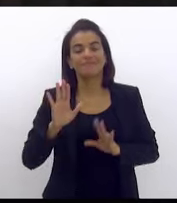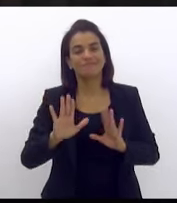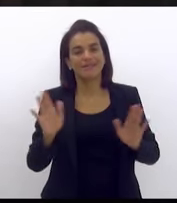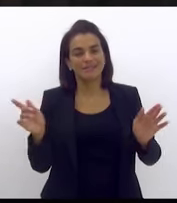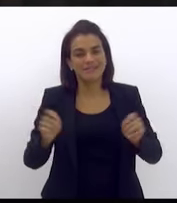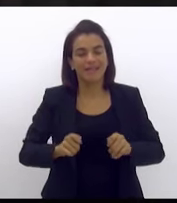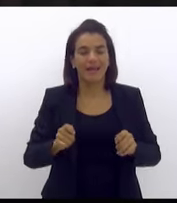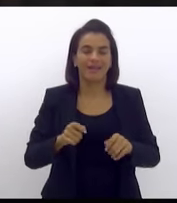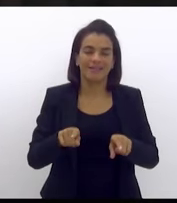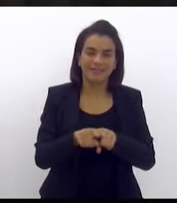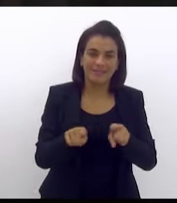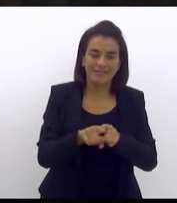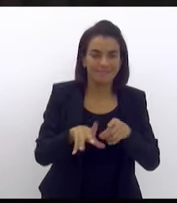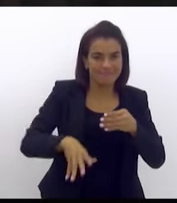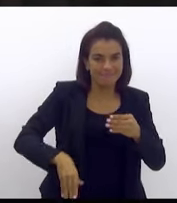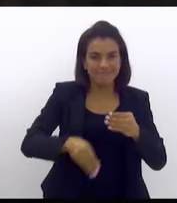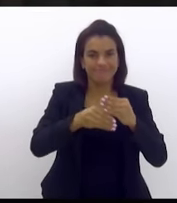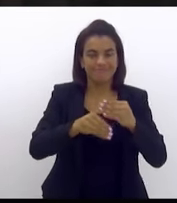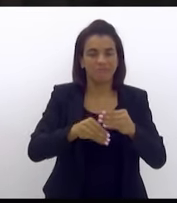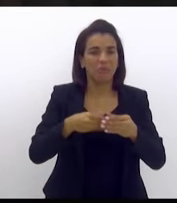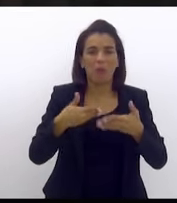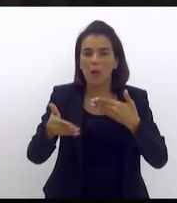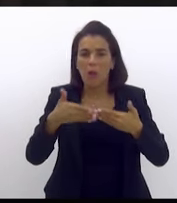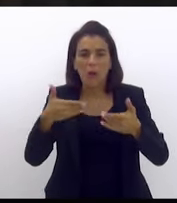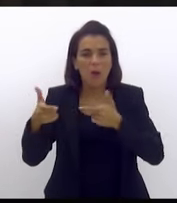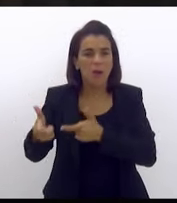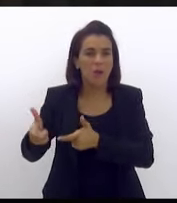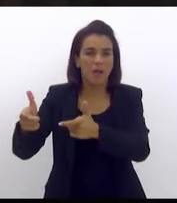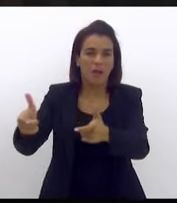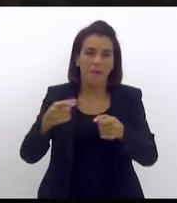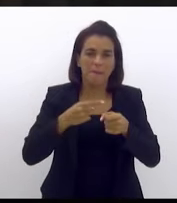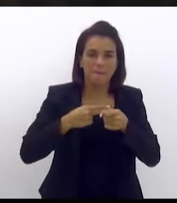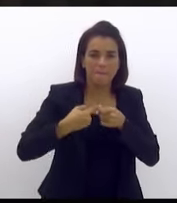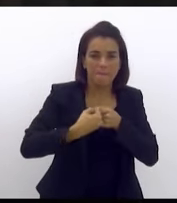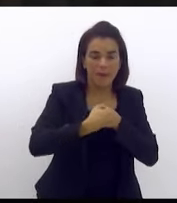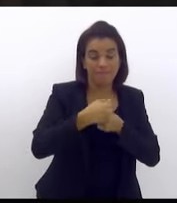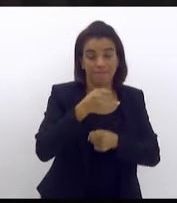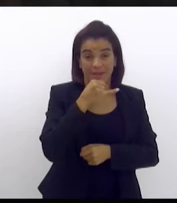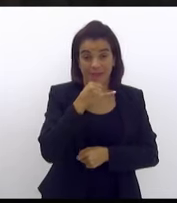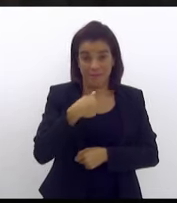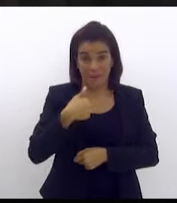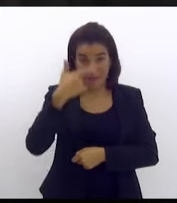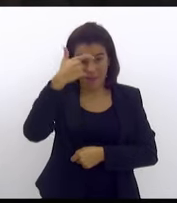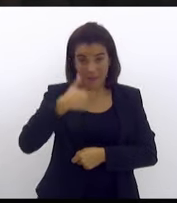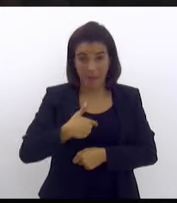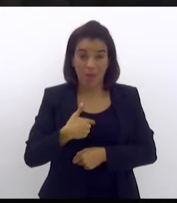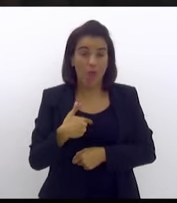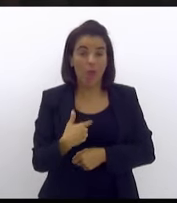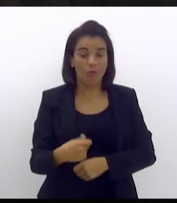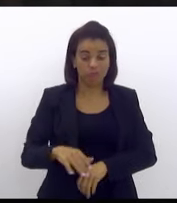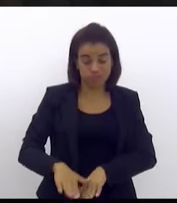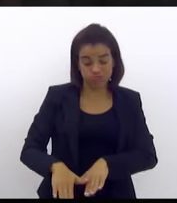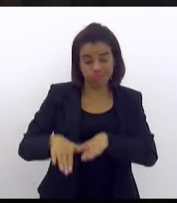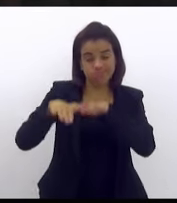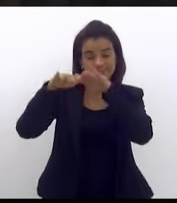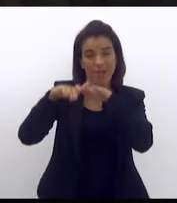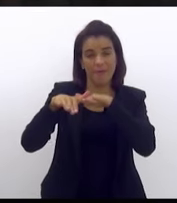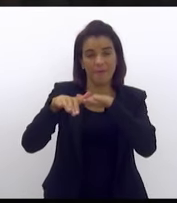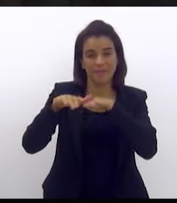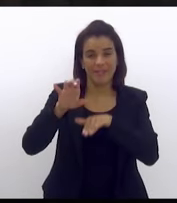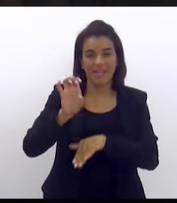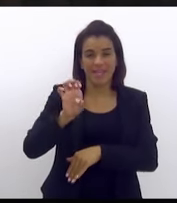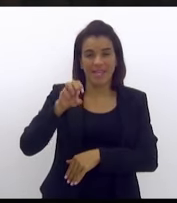falar de qualquer bairro. Por exemplo, eu sou criado no Engenho de Dentro, na Chave de